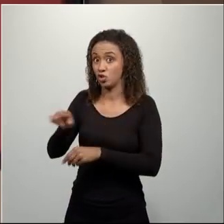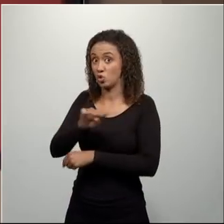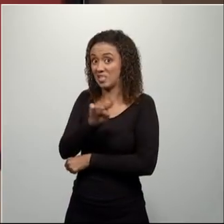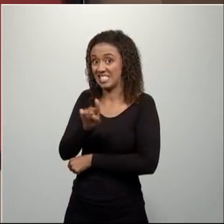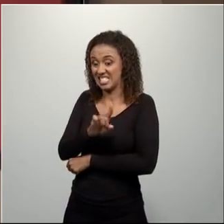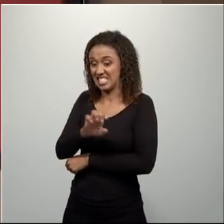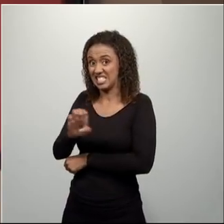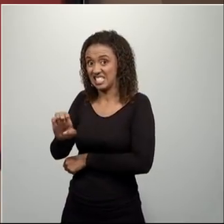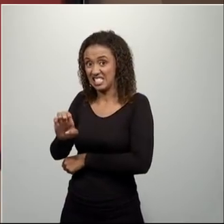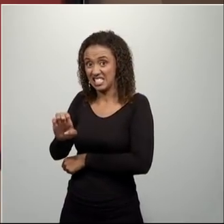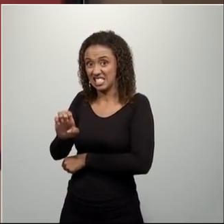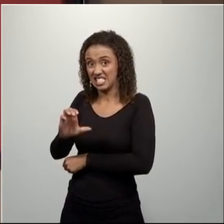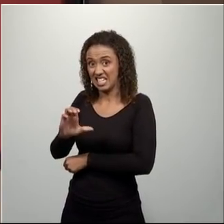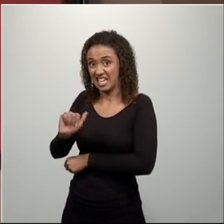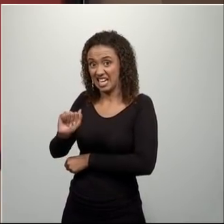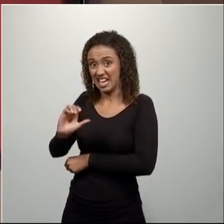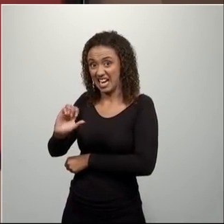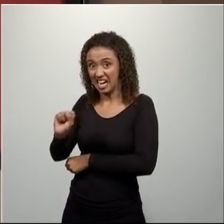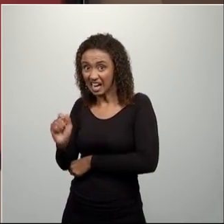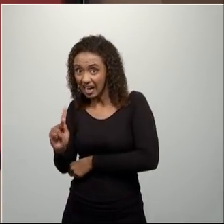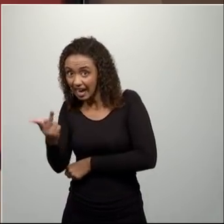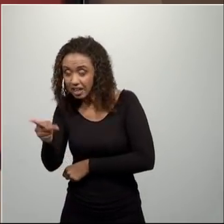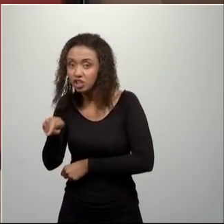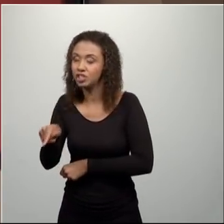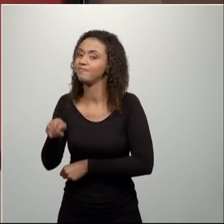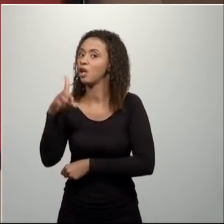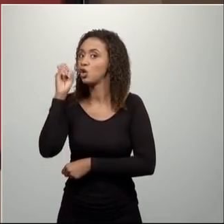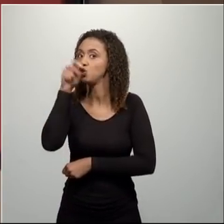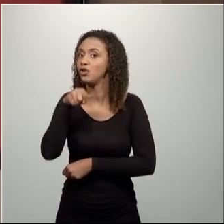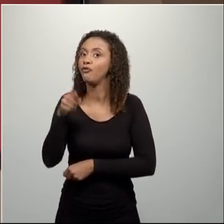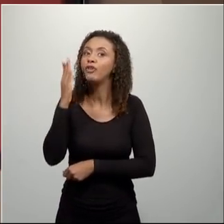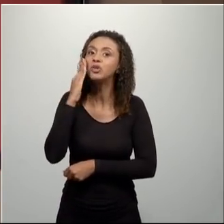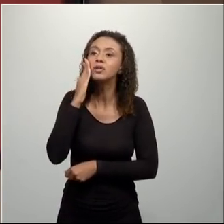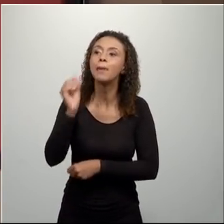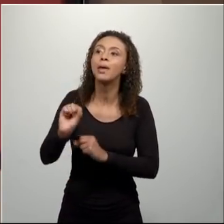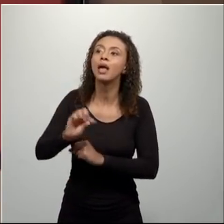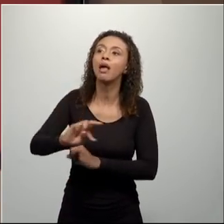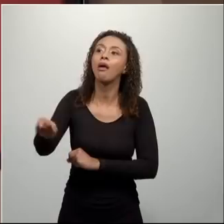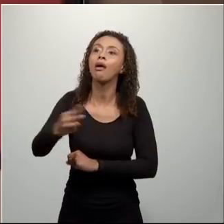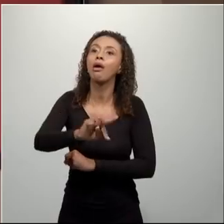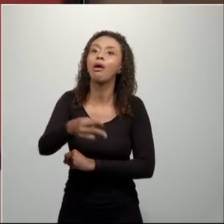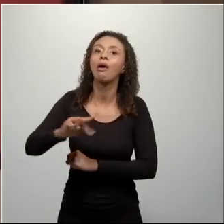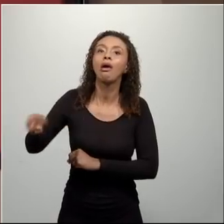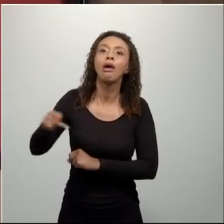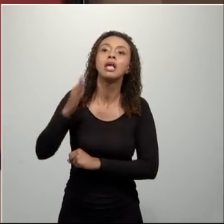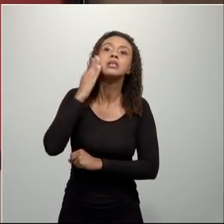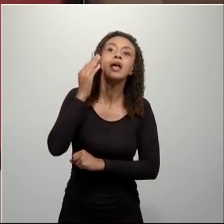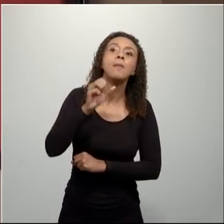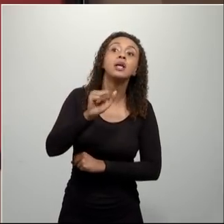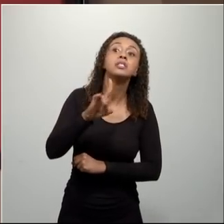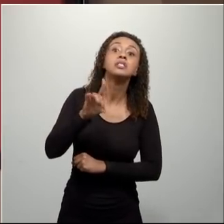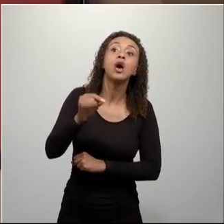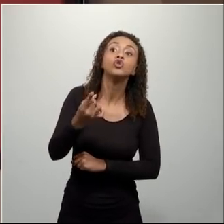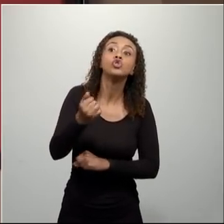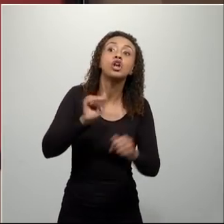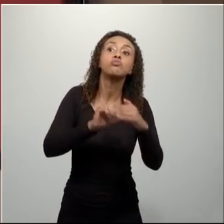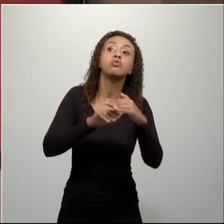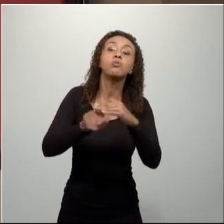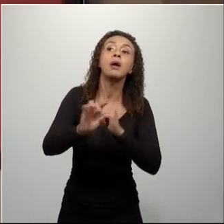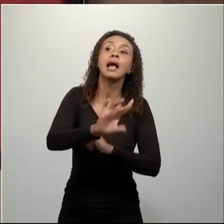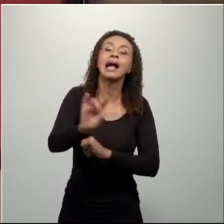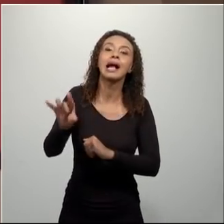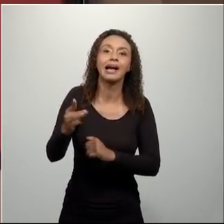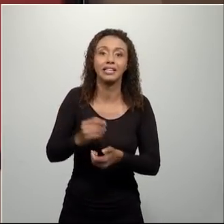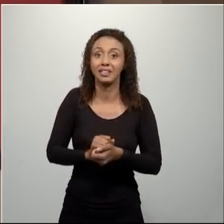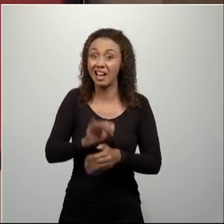as transações em si e aí tem um processo um pouco mais complexo para saber qual o saldo de cada um dos usuários na verdade e nem